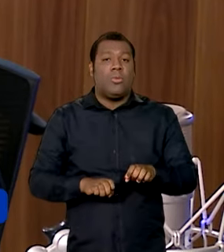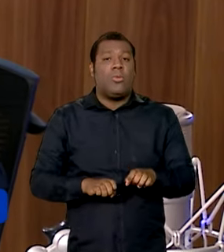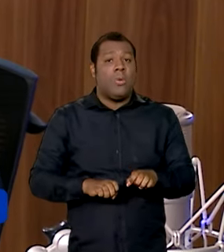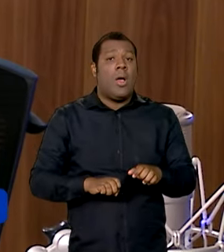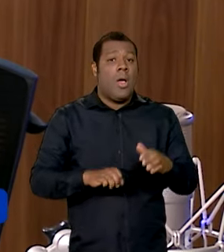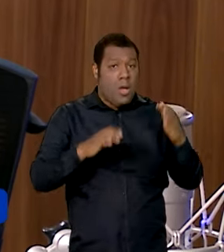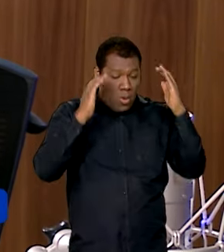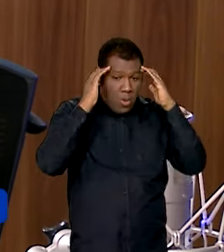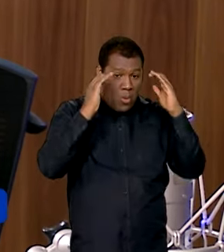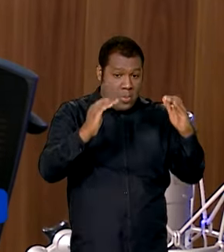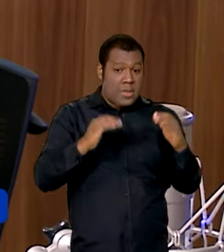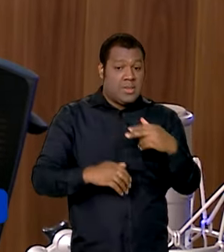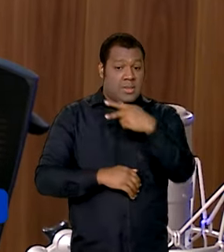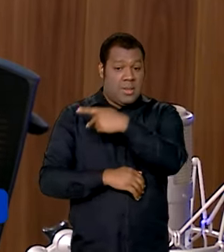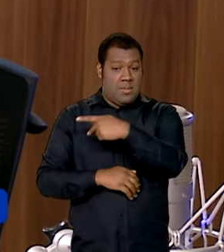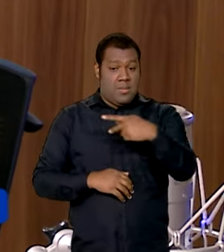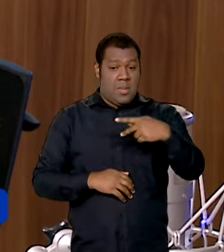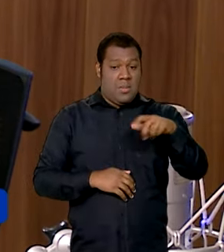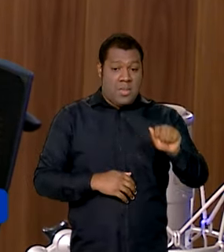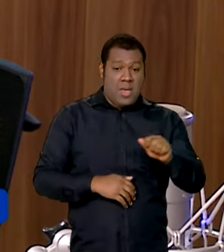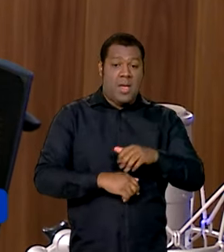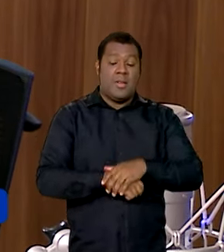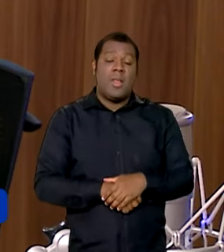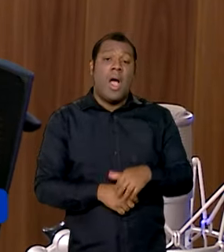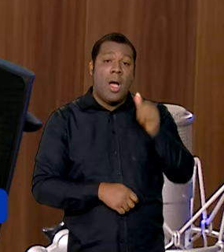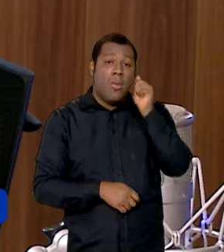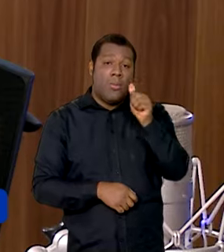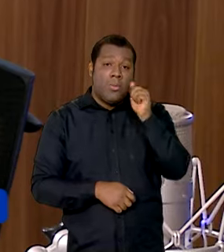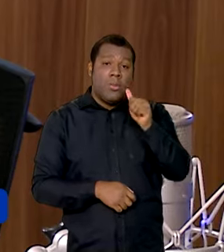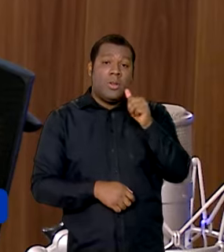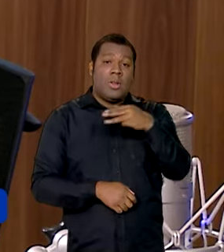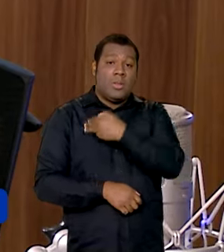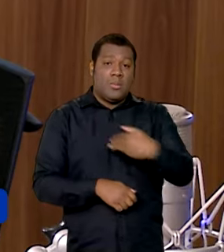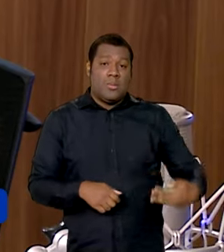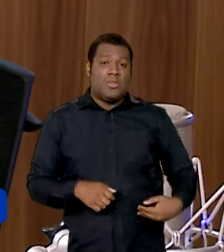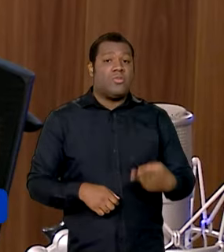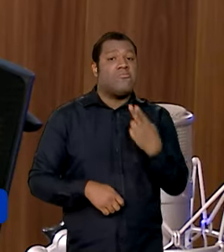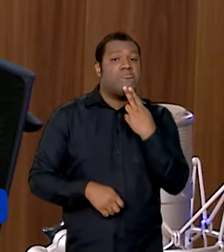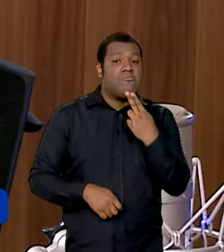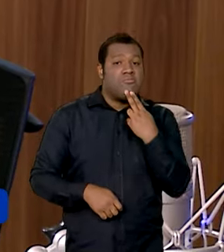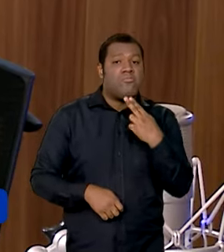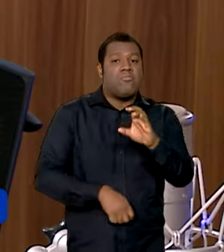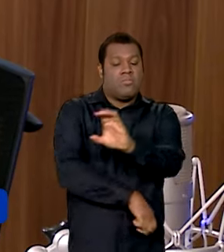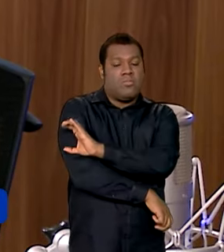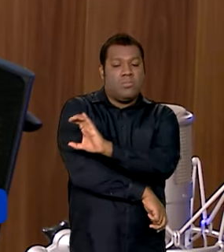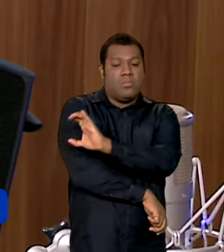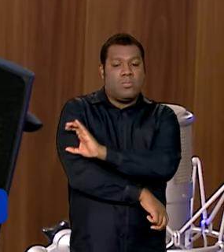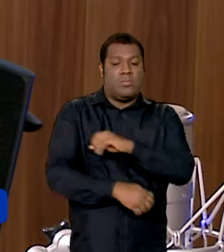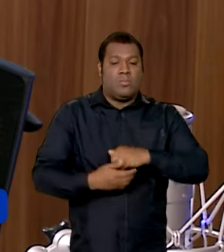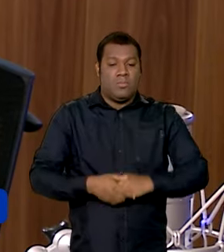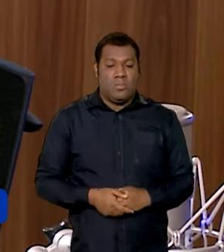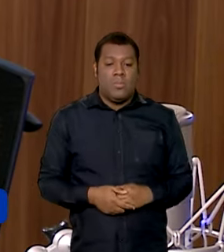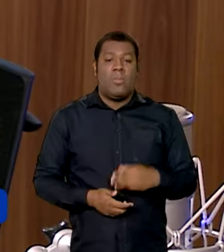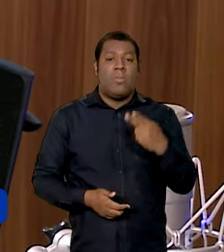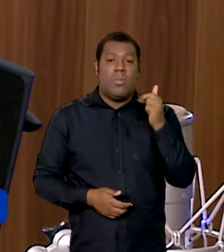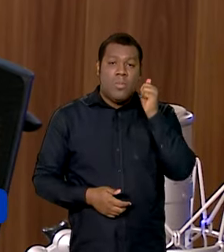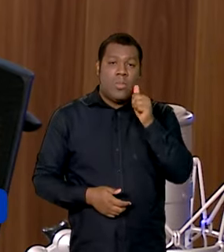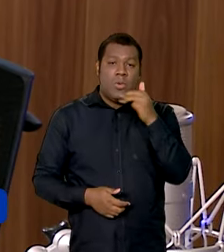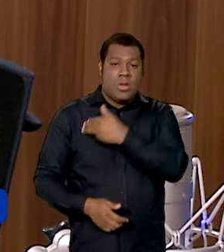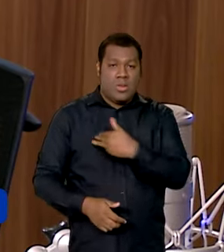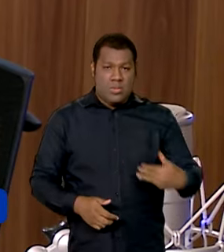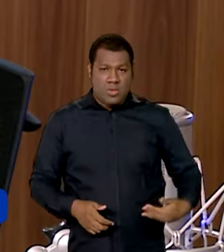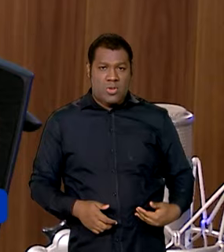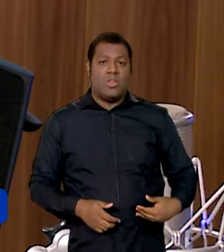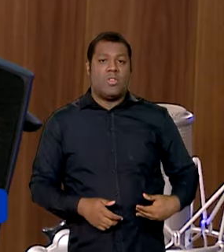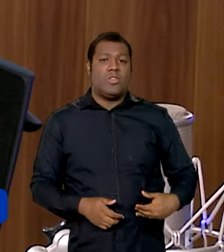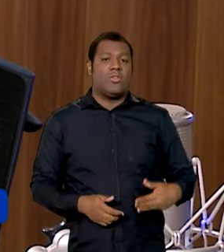e a Simone tebt coordena com muito maestria ela estruturou isso primeiro numa correlação com os planos de desenvolvimento